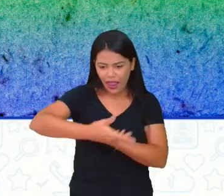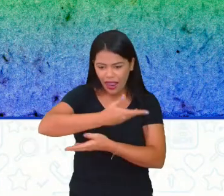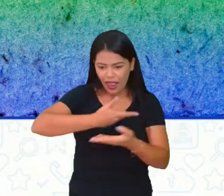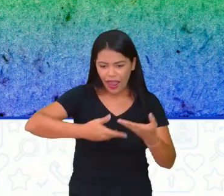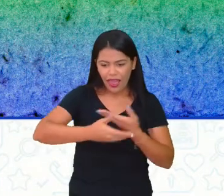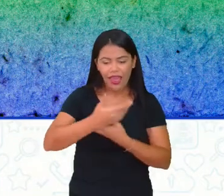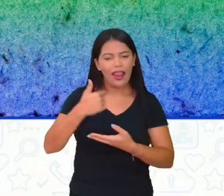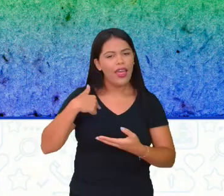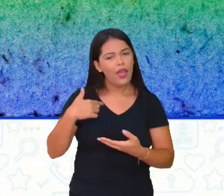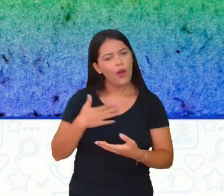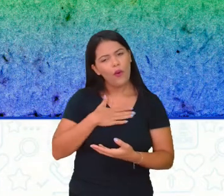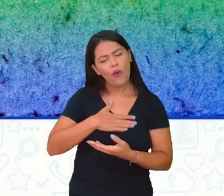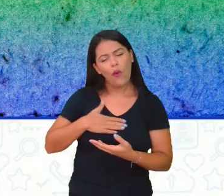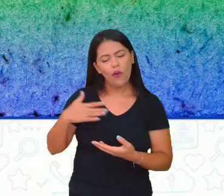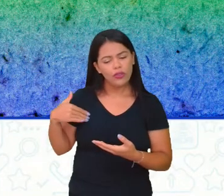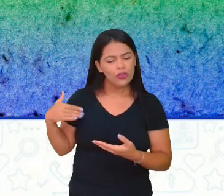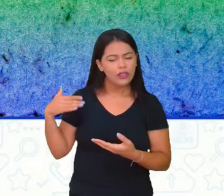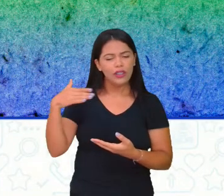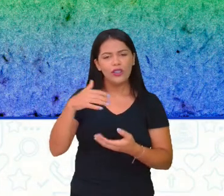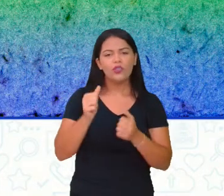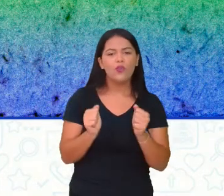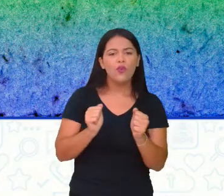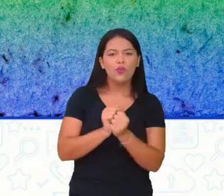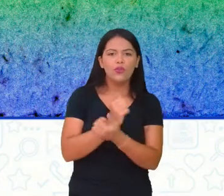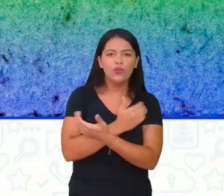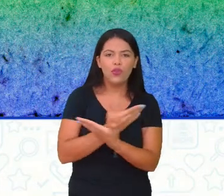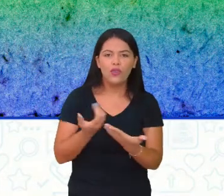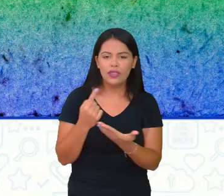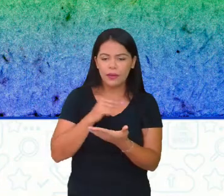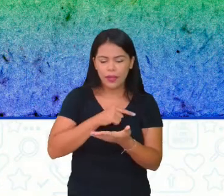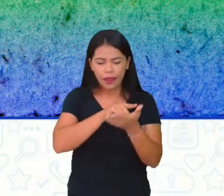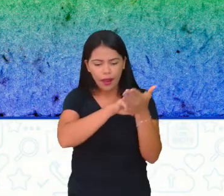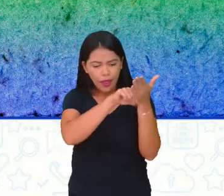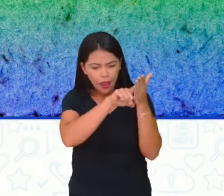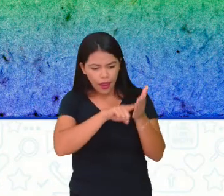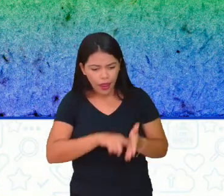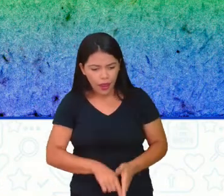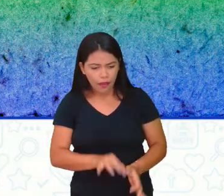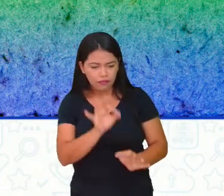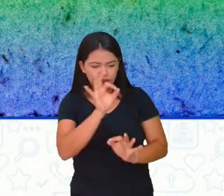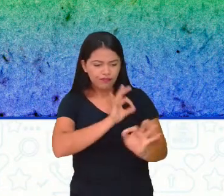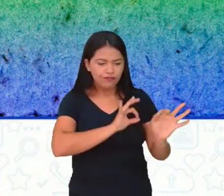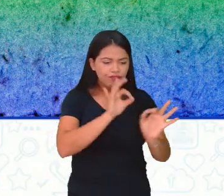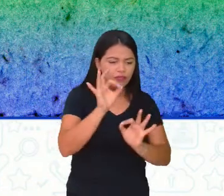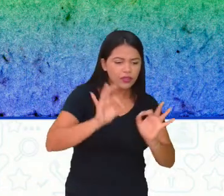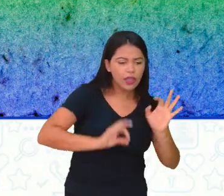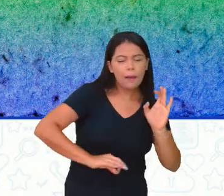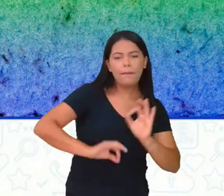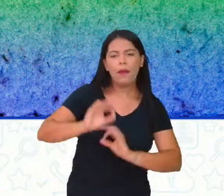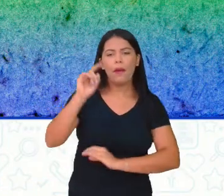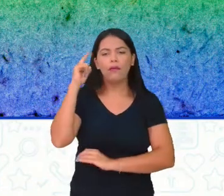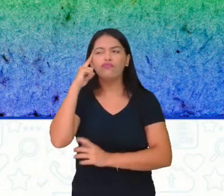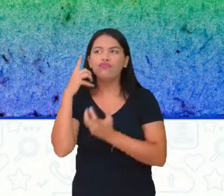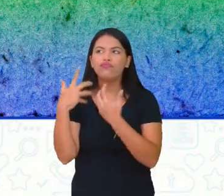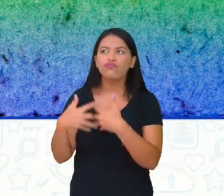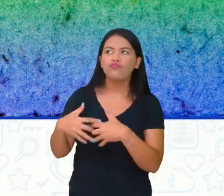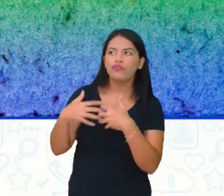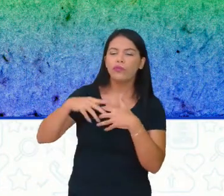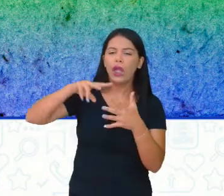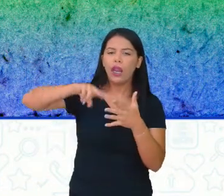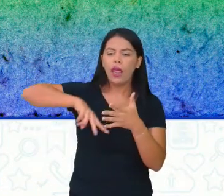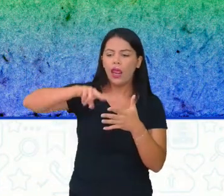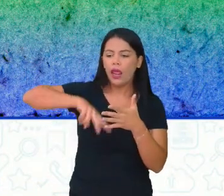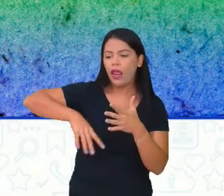Ir junto com vocês, não é, analisando, pensando, não é? Formando, não